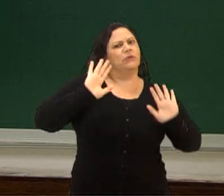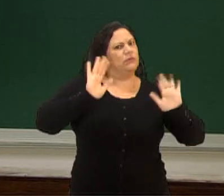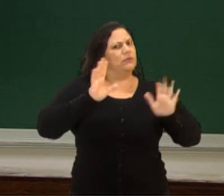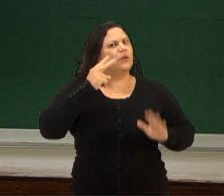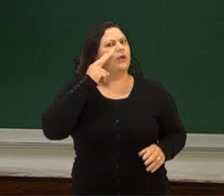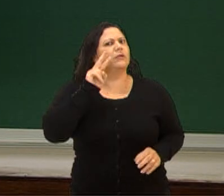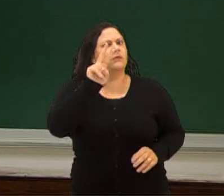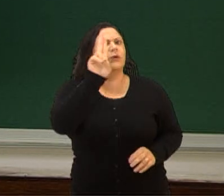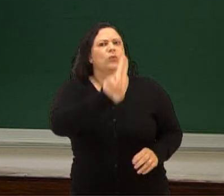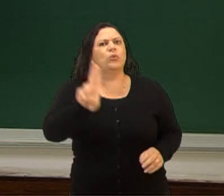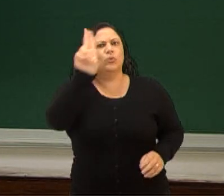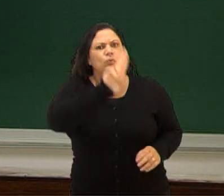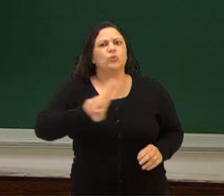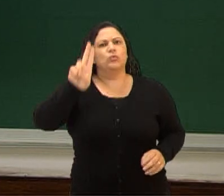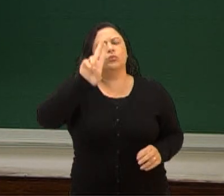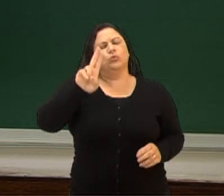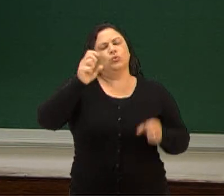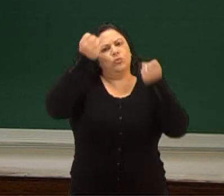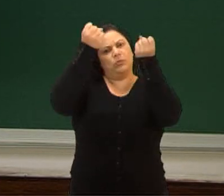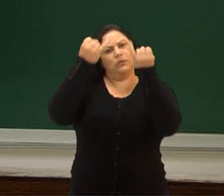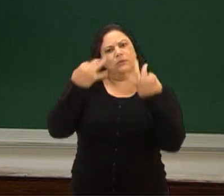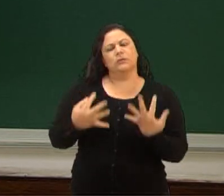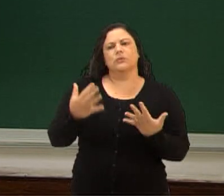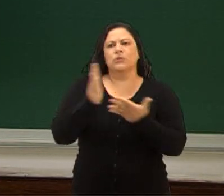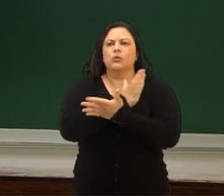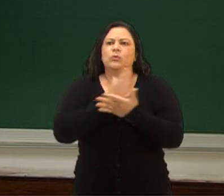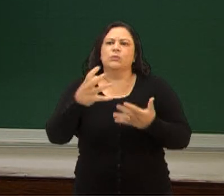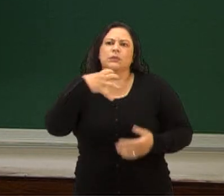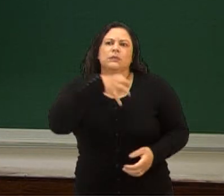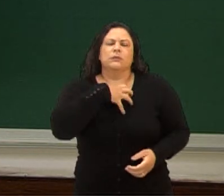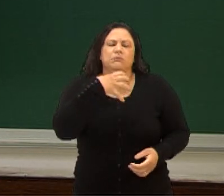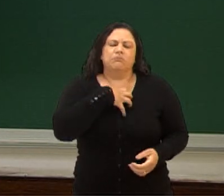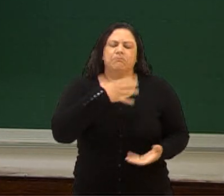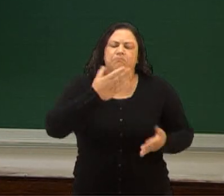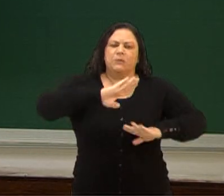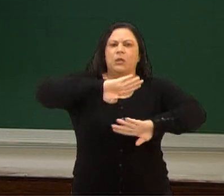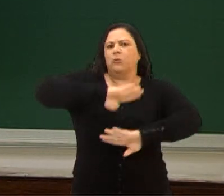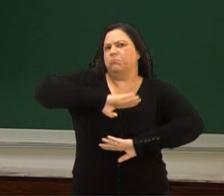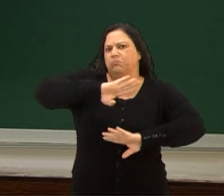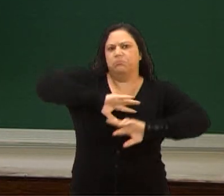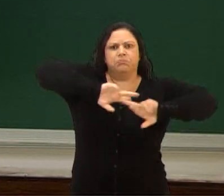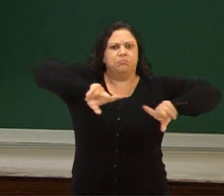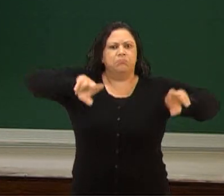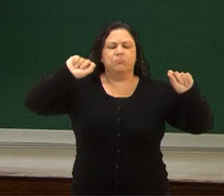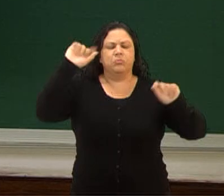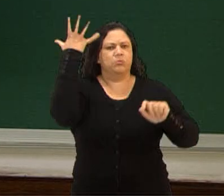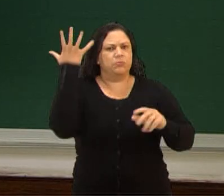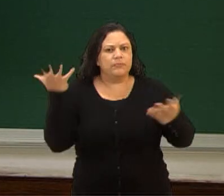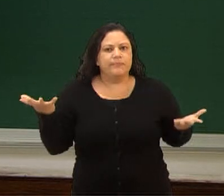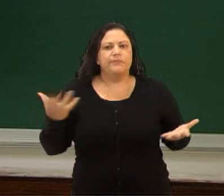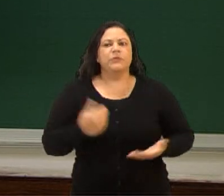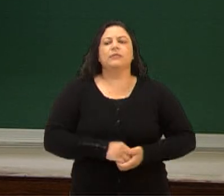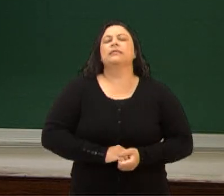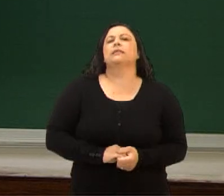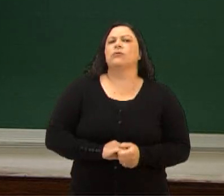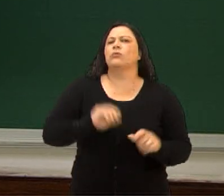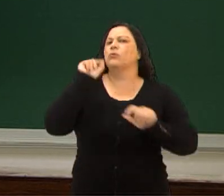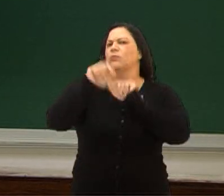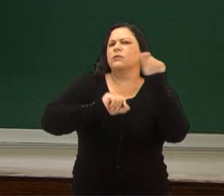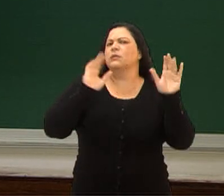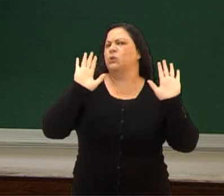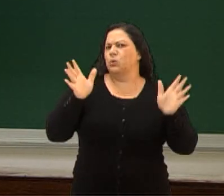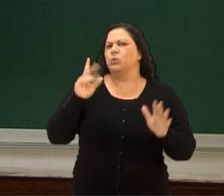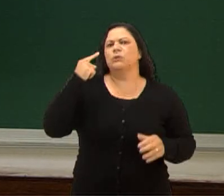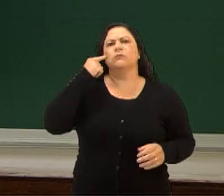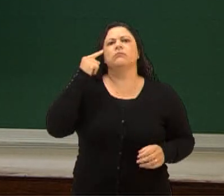para dizer para alguém em alguma situação cotidiana aí. E esse provérbio aqui, você já tinha escutado